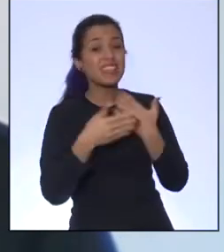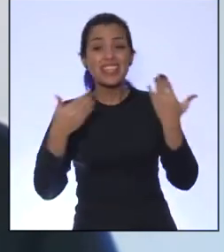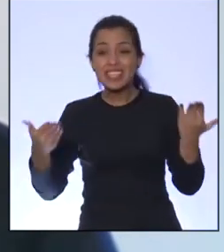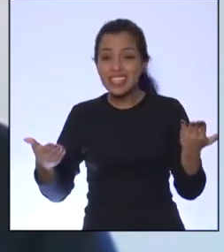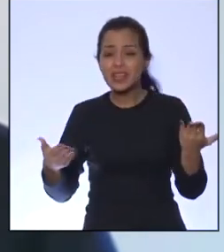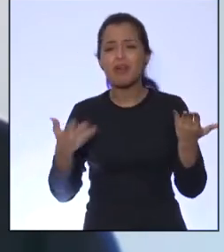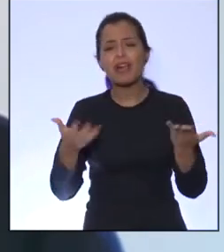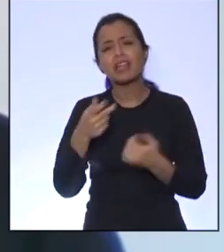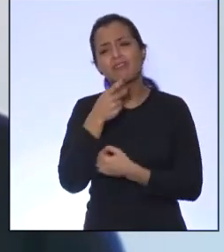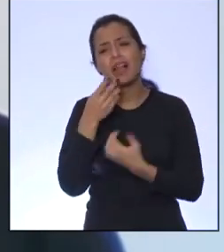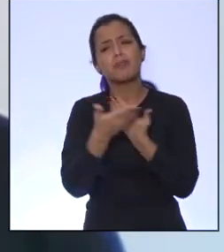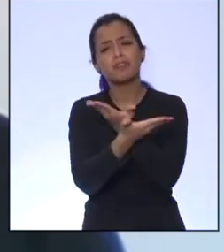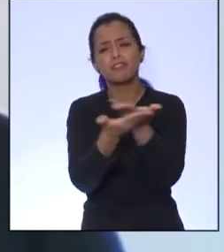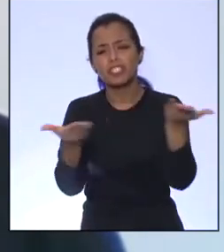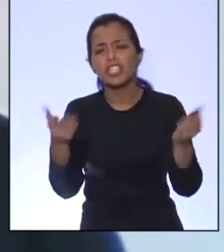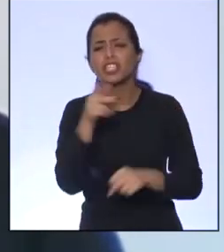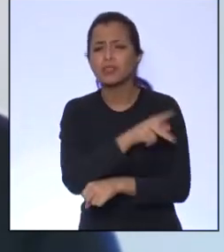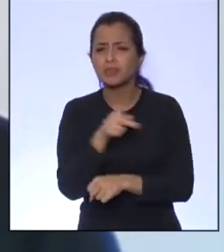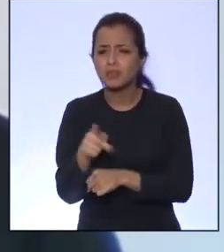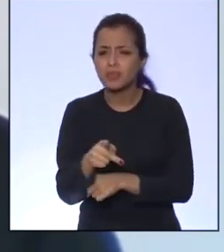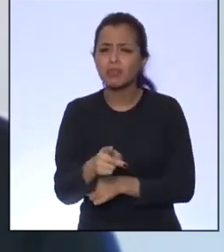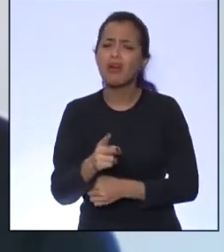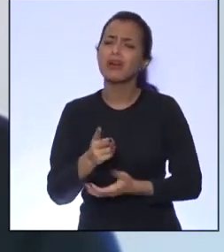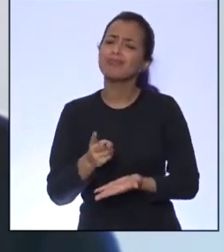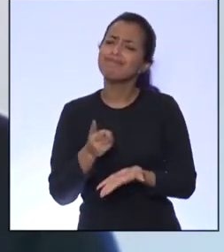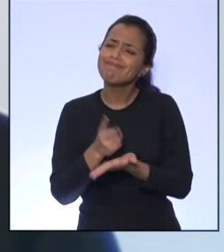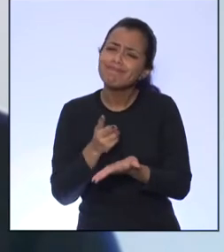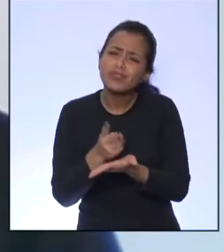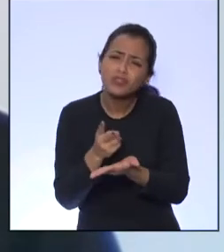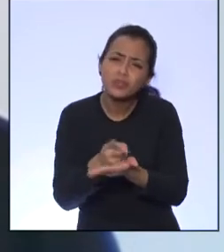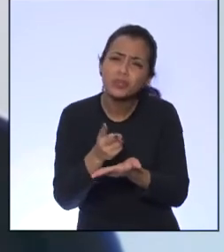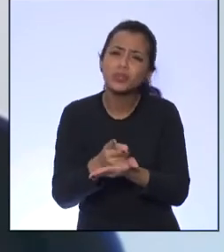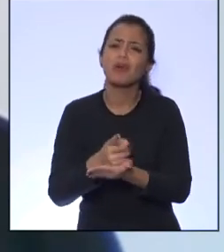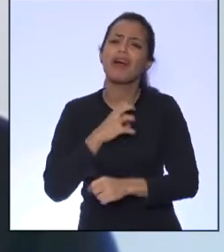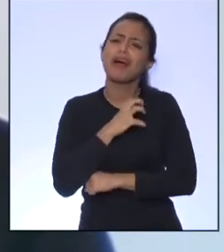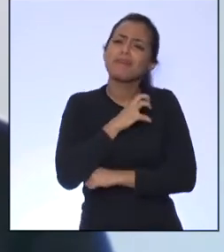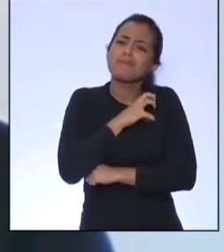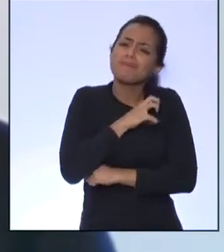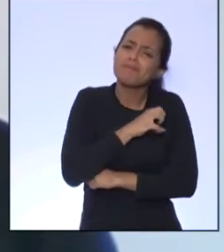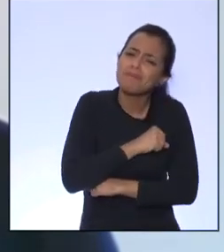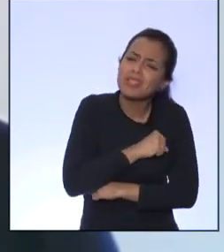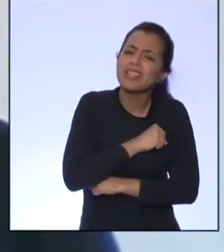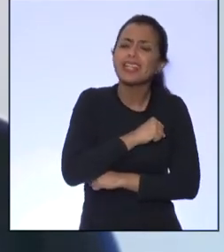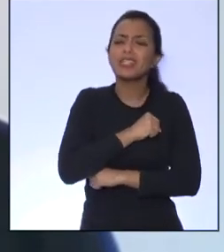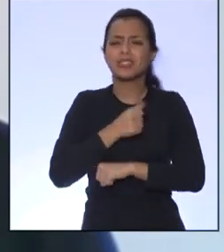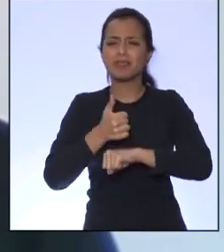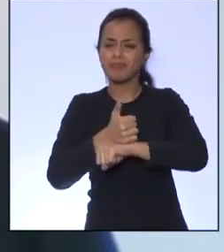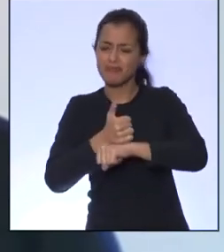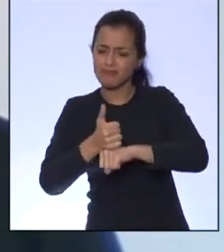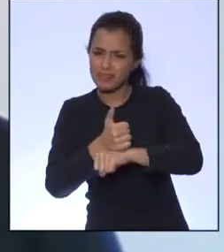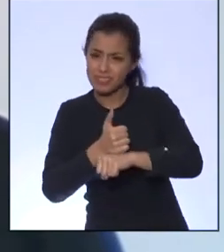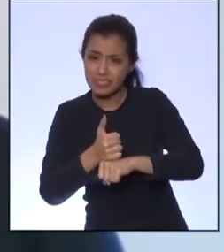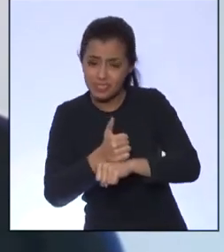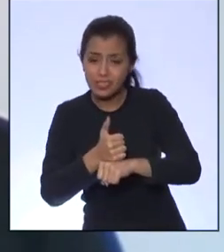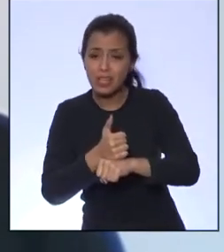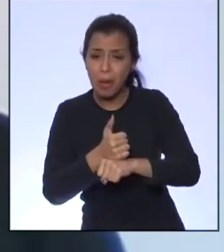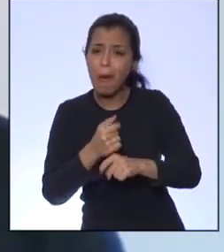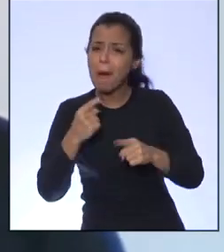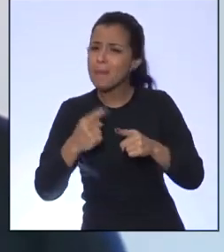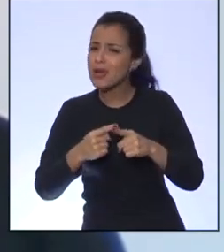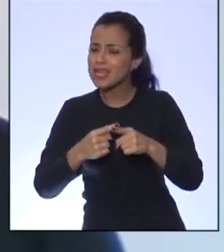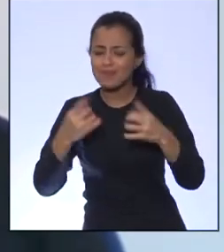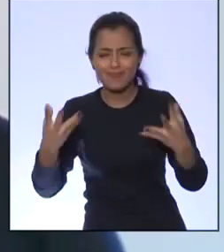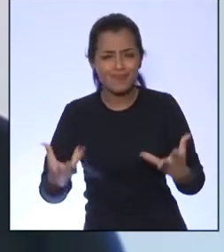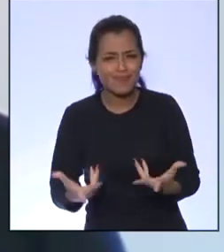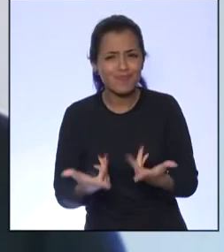da Educação, continue cada vez mais amando, se dedicando à carreira docente, porque ela é uma dádiva